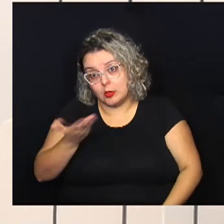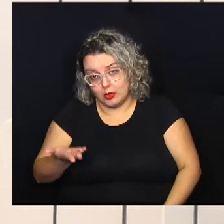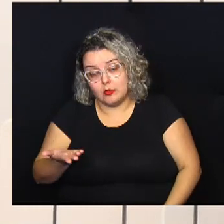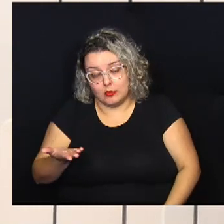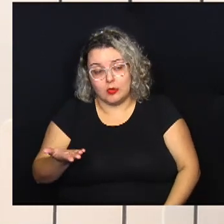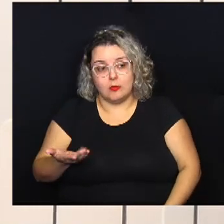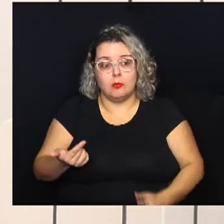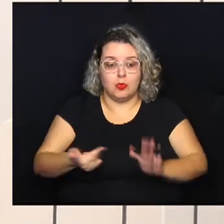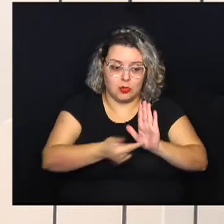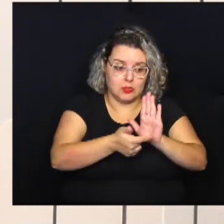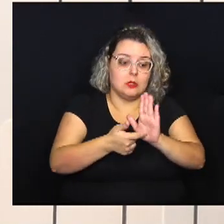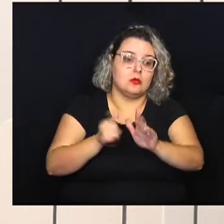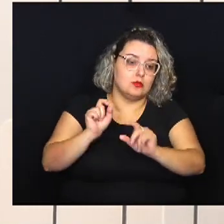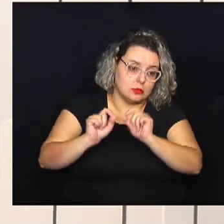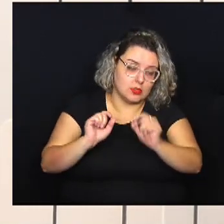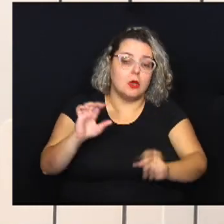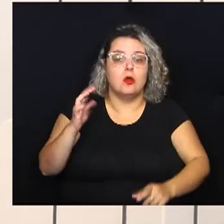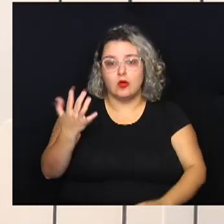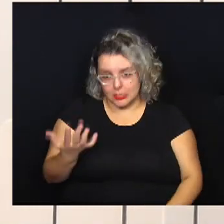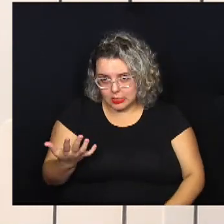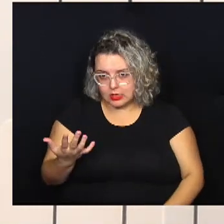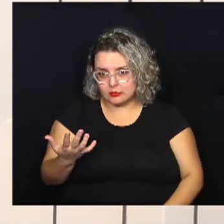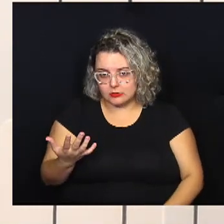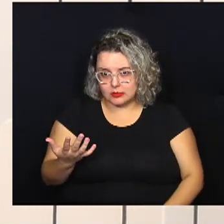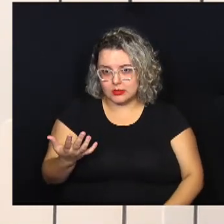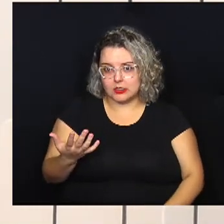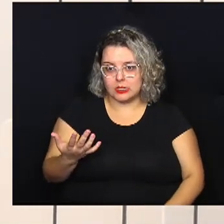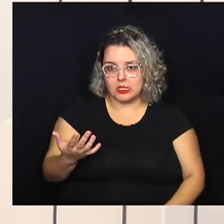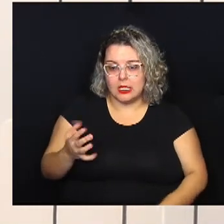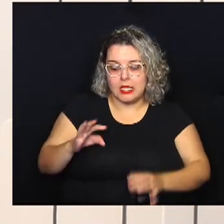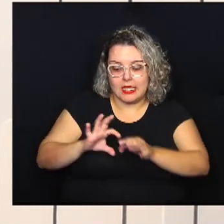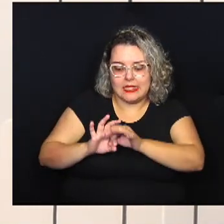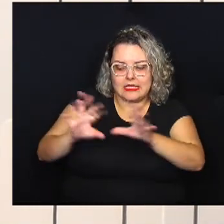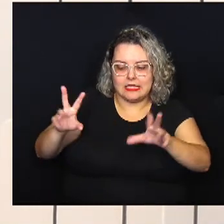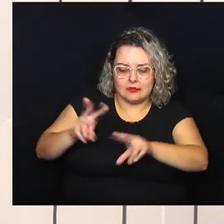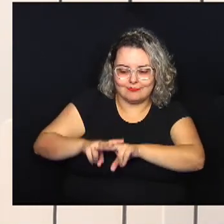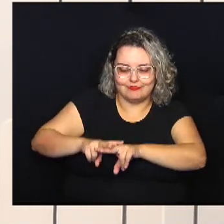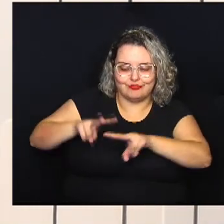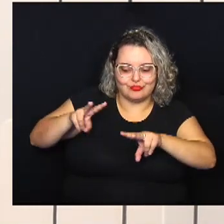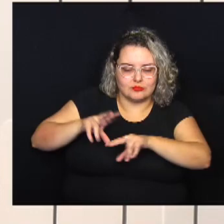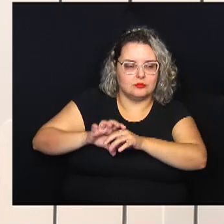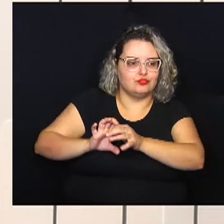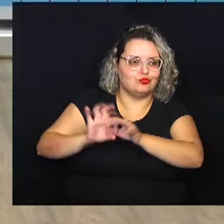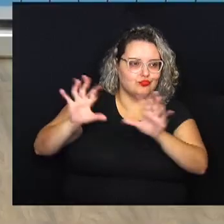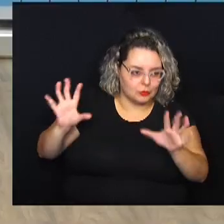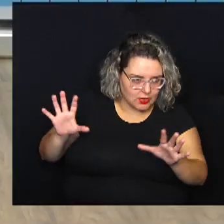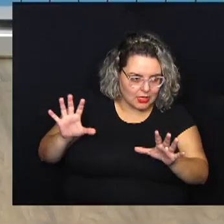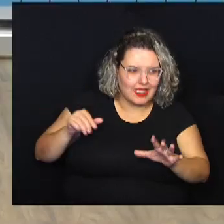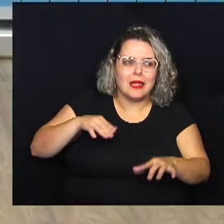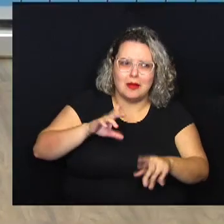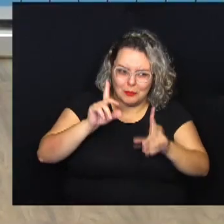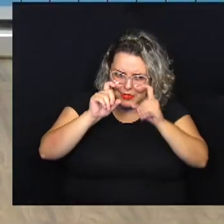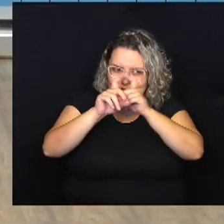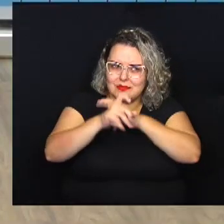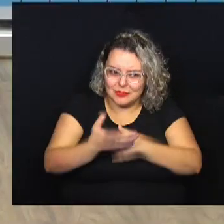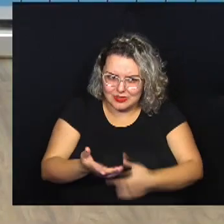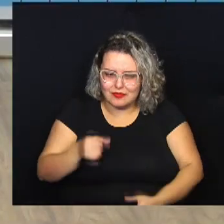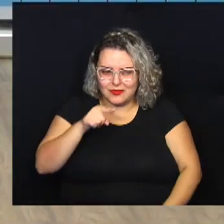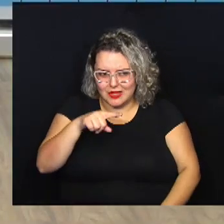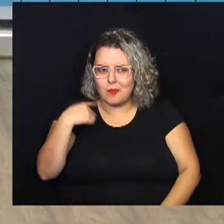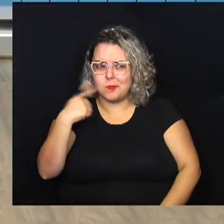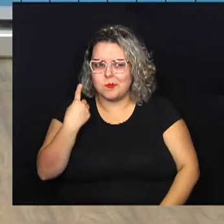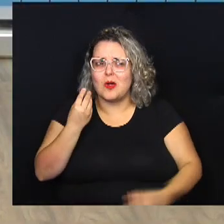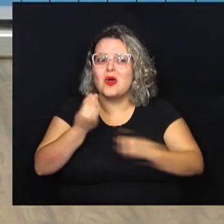o que tinha acontecido, inocentar essas brasileiras seria algo ainda mais difícil. Você, como advogado, como